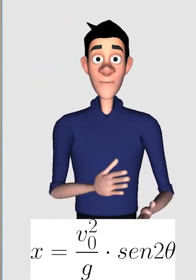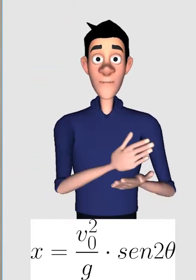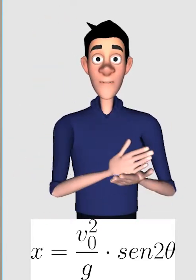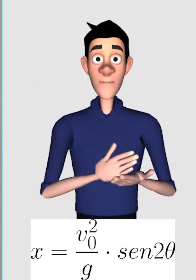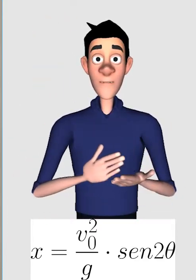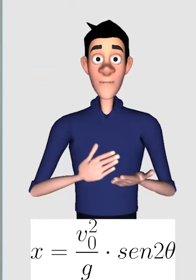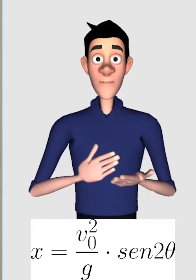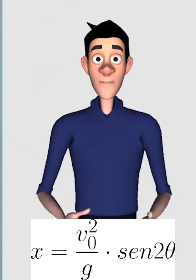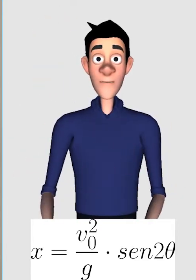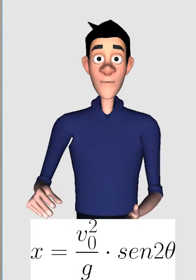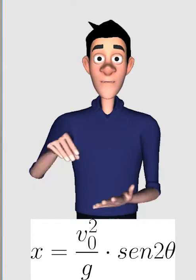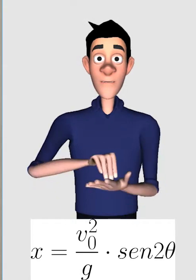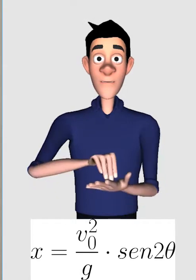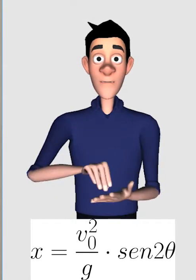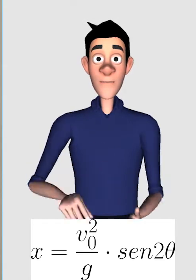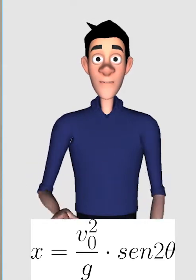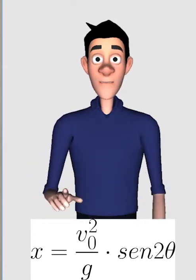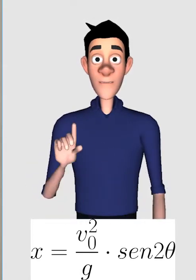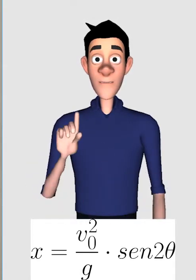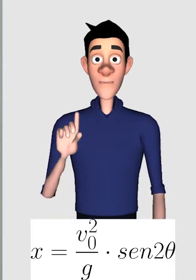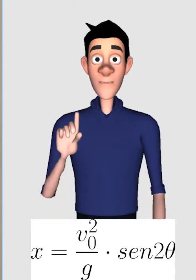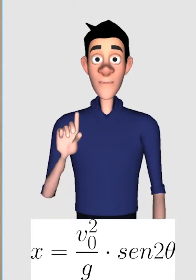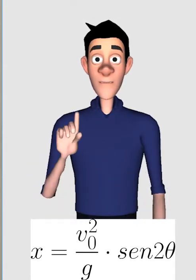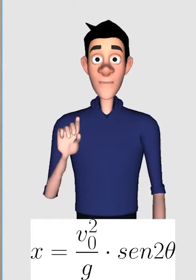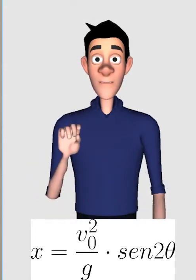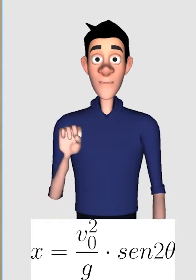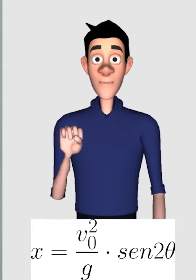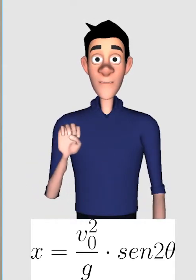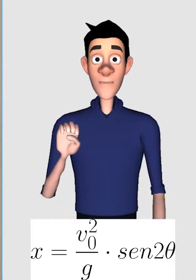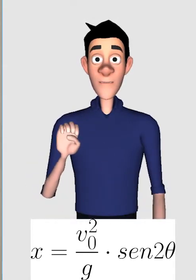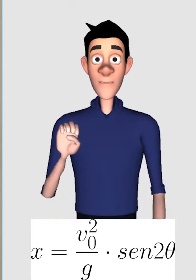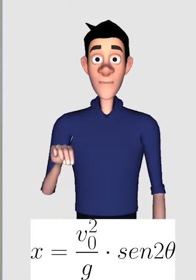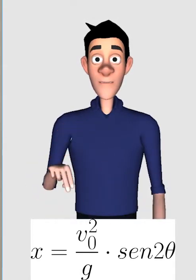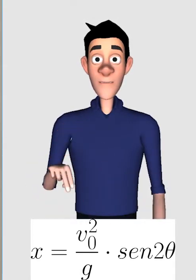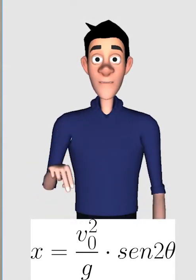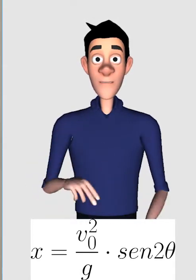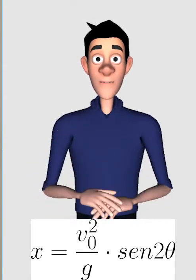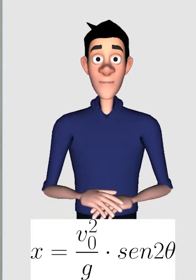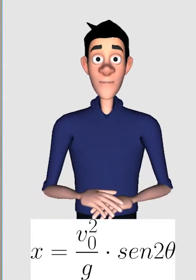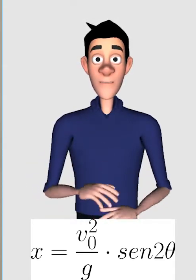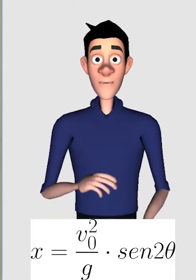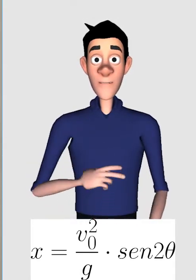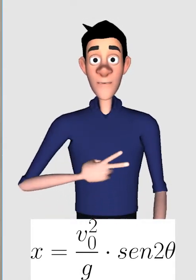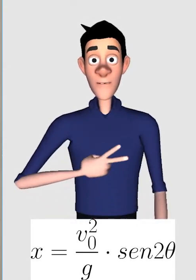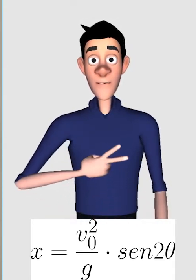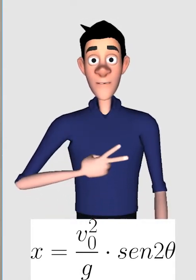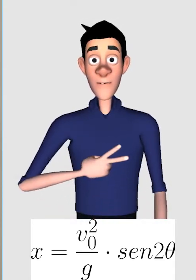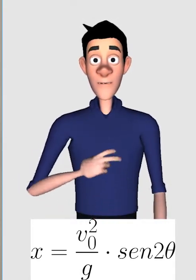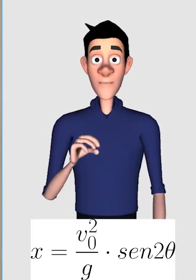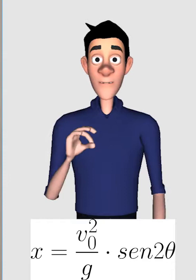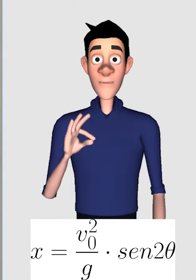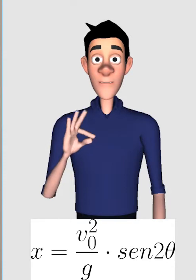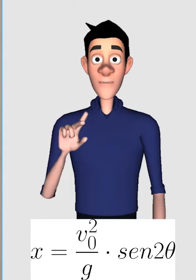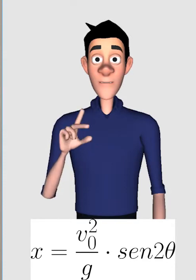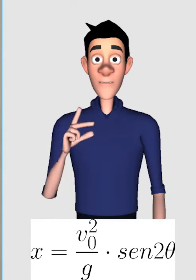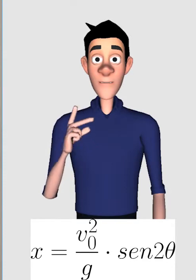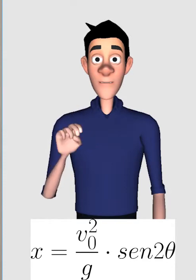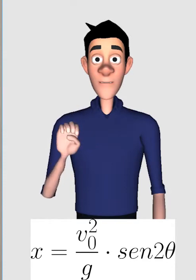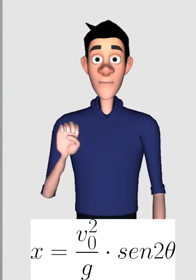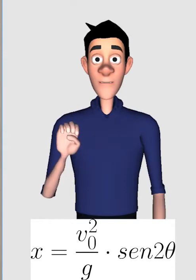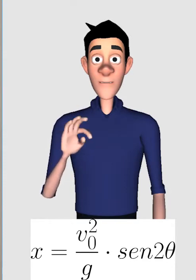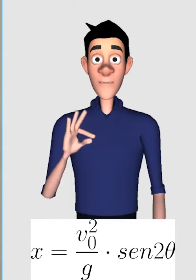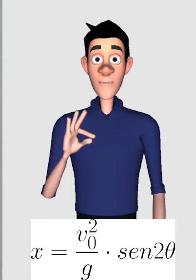seno de 2 teta, beleza? X é igual a v0, quanto vale? 24,5.